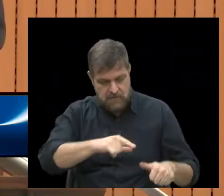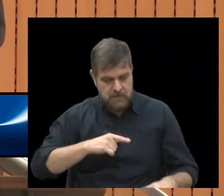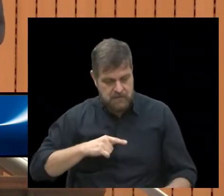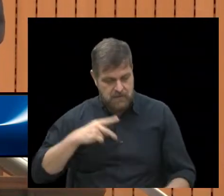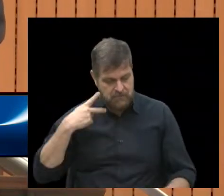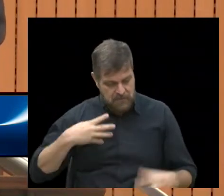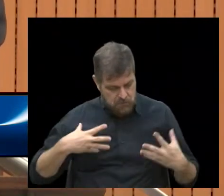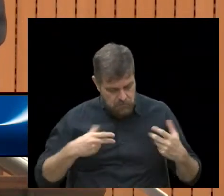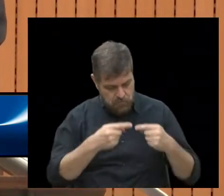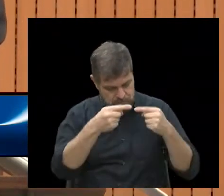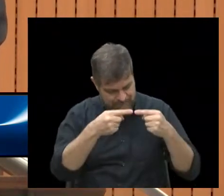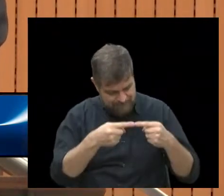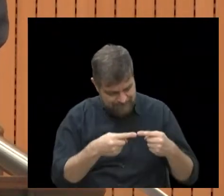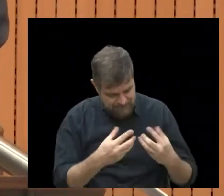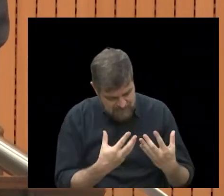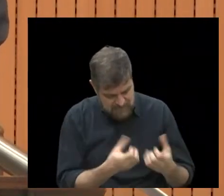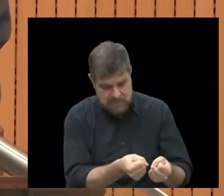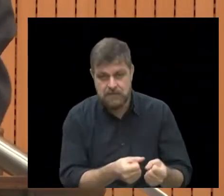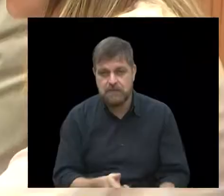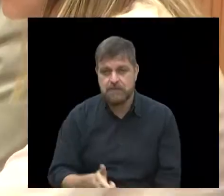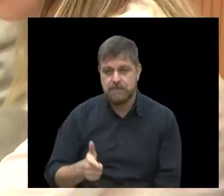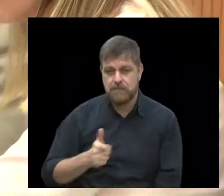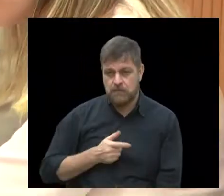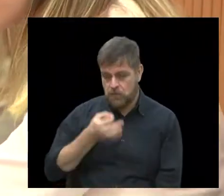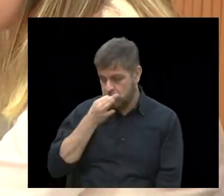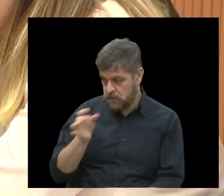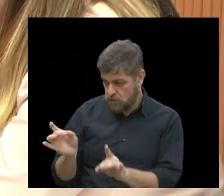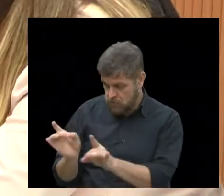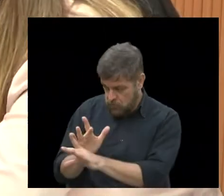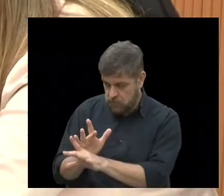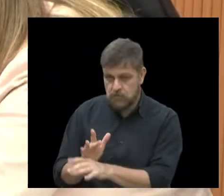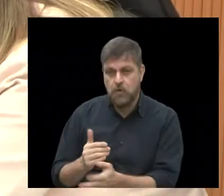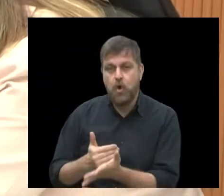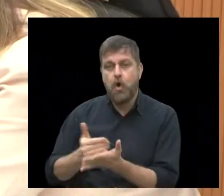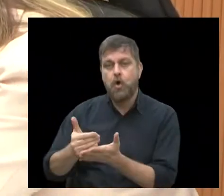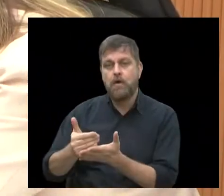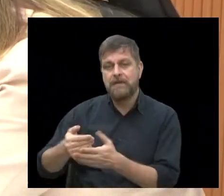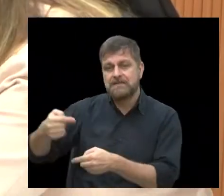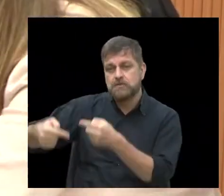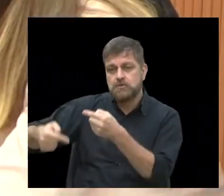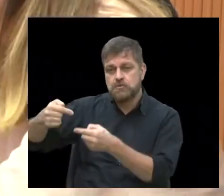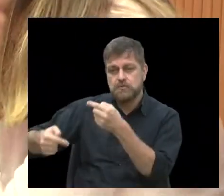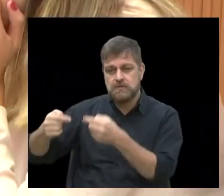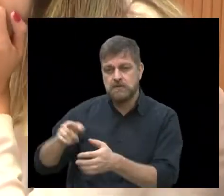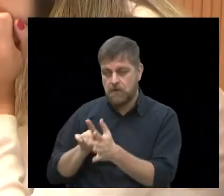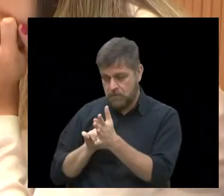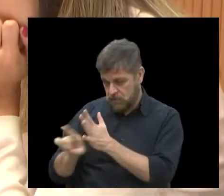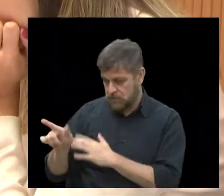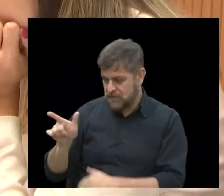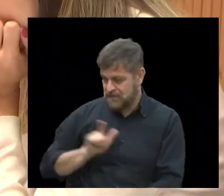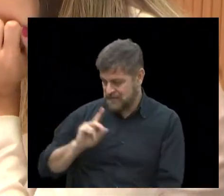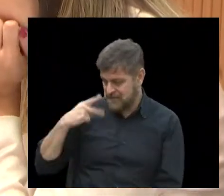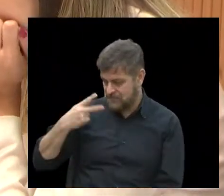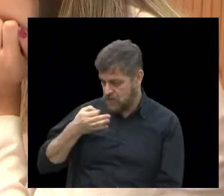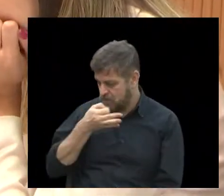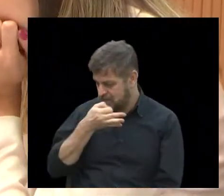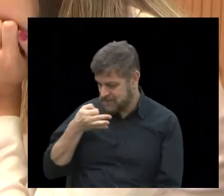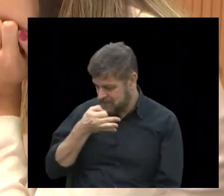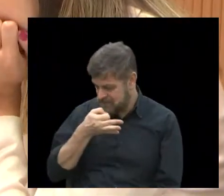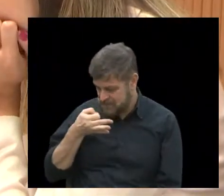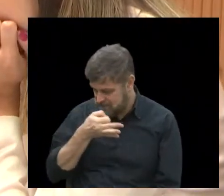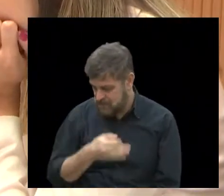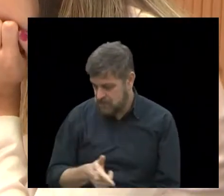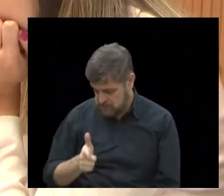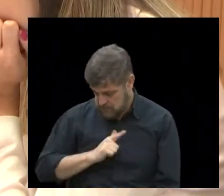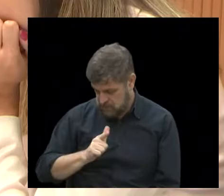aprovada por unanimidade, senhor presidente. Com um parecer favorável, a matéria entra em discussão. Pergunto ao vereador Campos Filho se